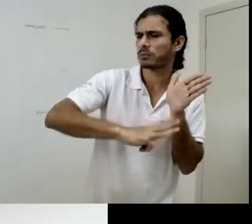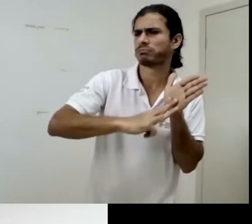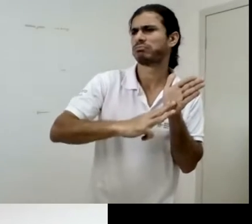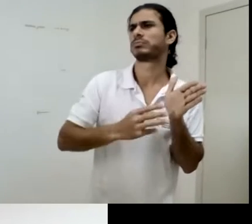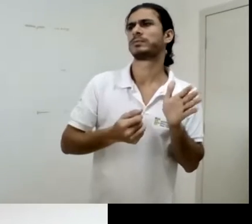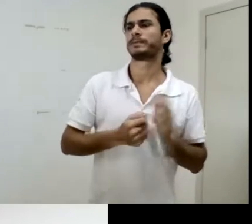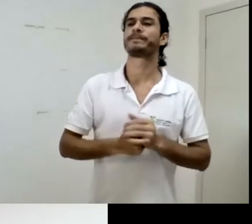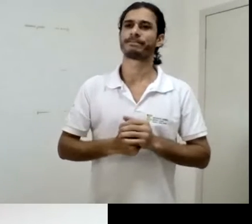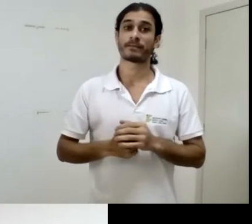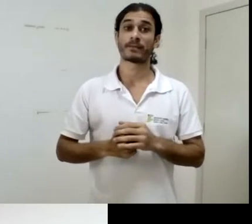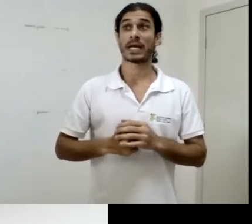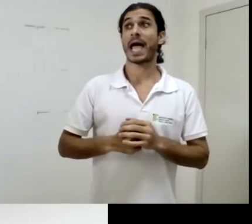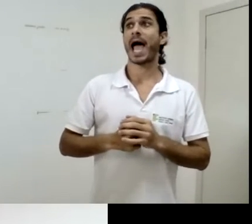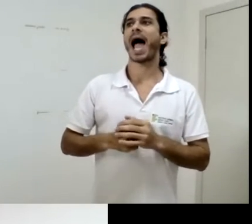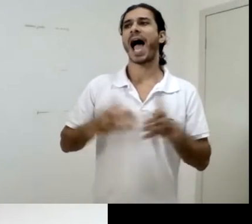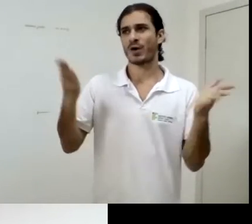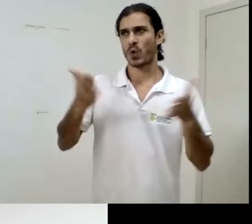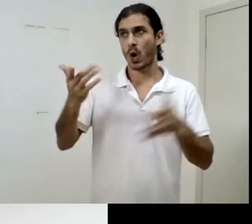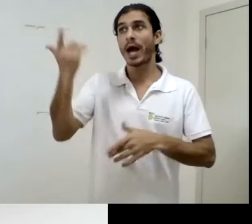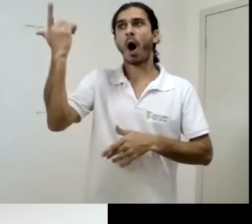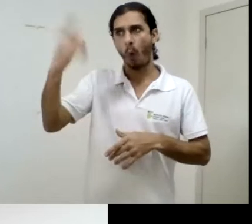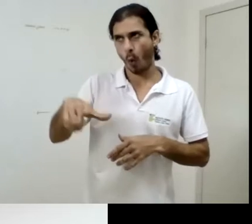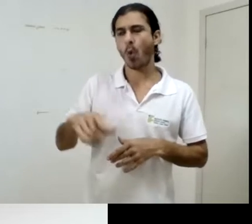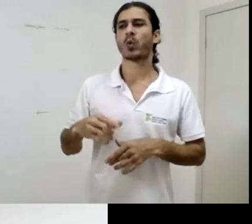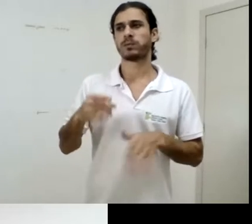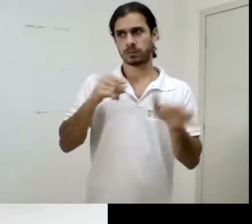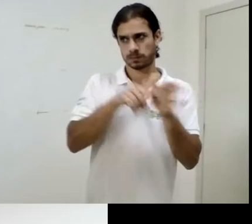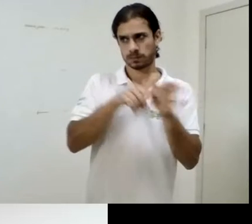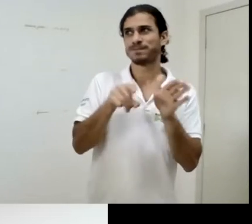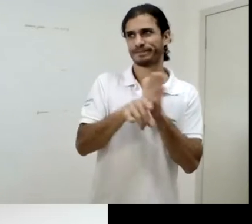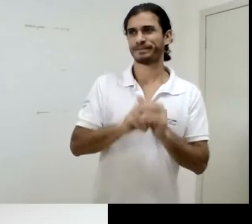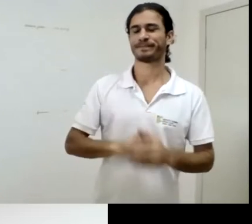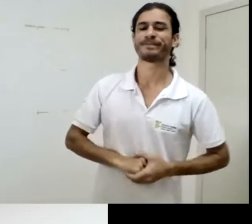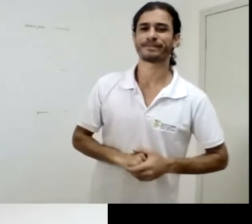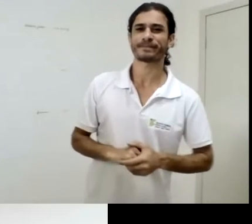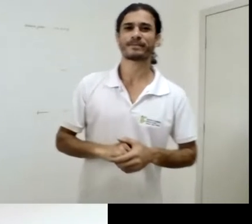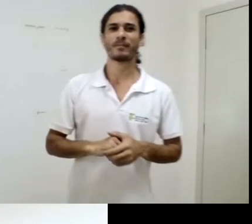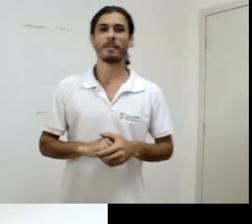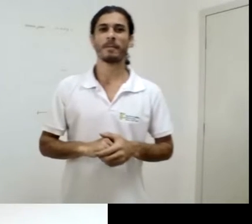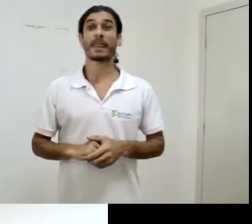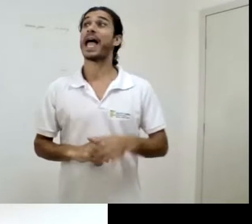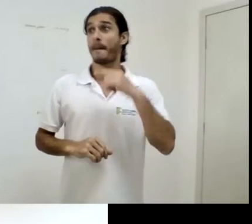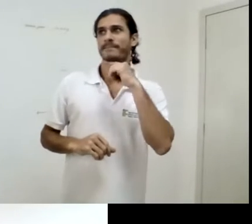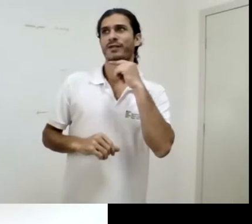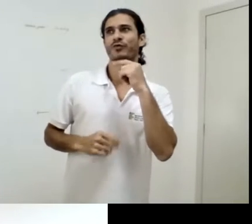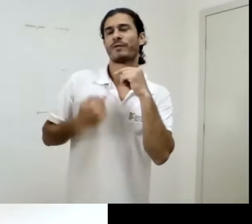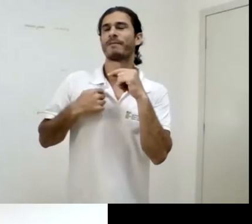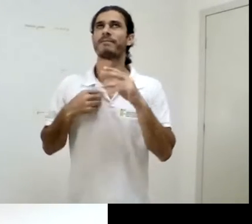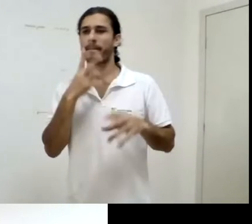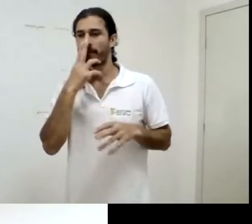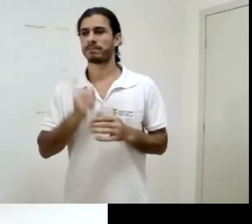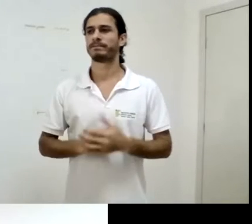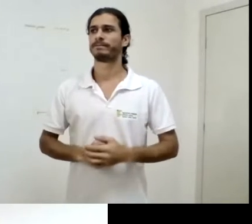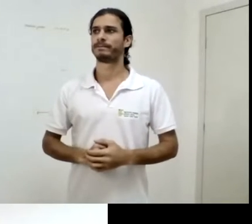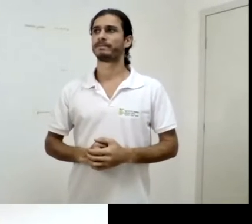Vou passar para outra pergunta também, que eu acabei me colocando aqui no meio da pergunta, mas é uma dúvida que eu tinha. É a pergunta do